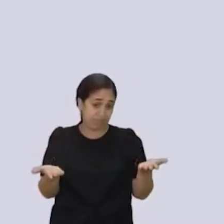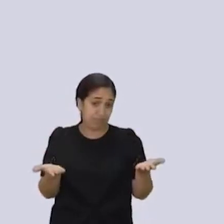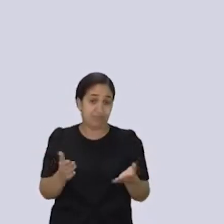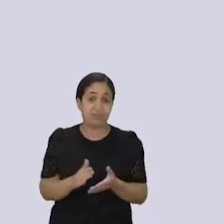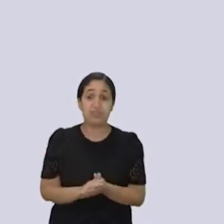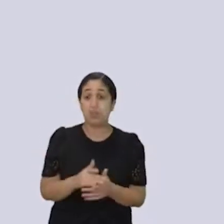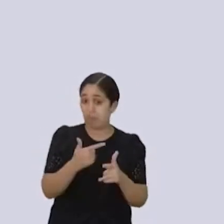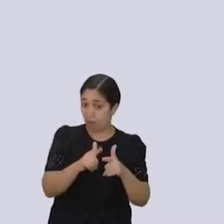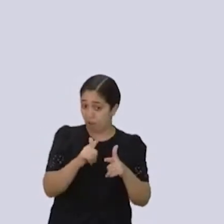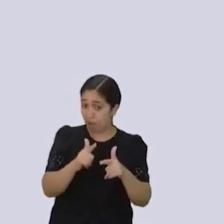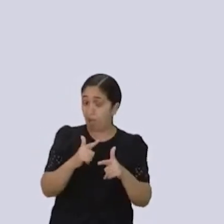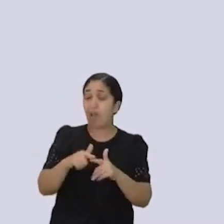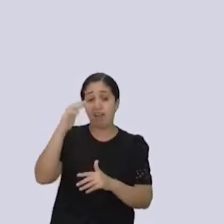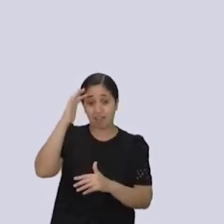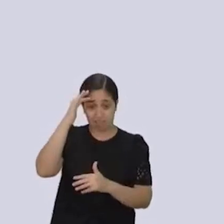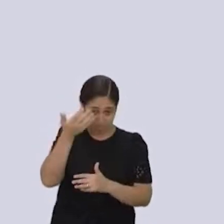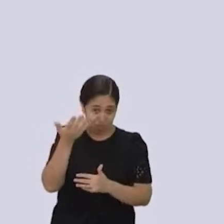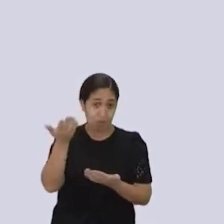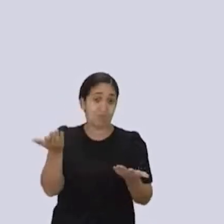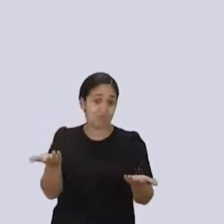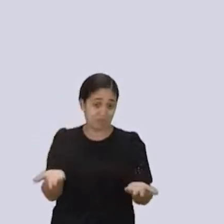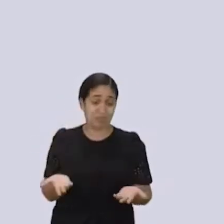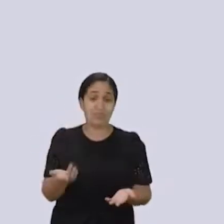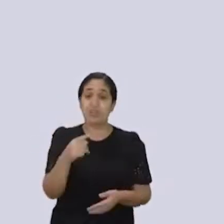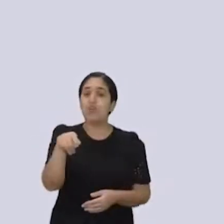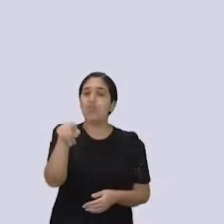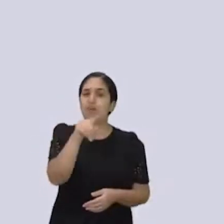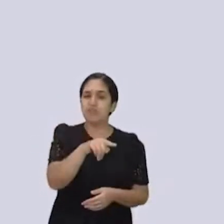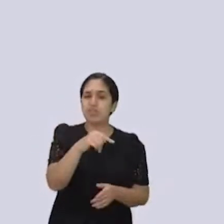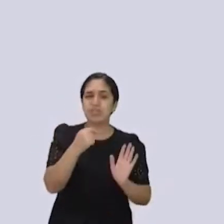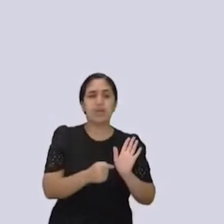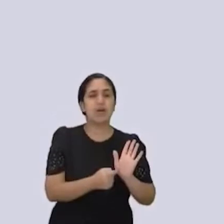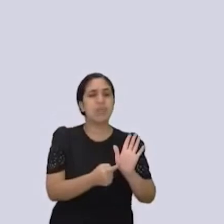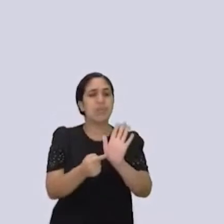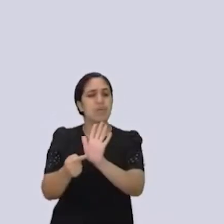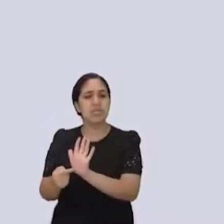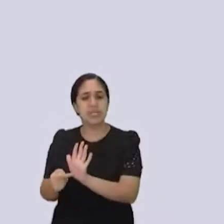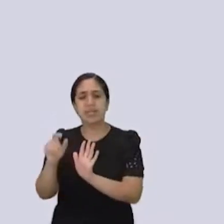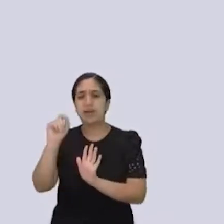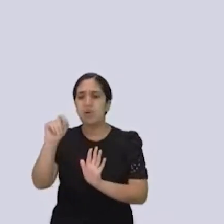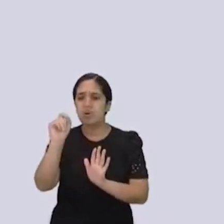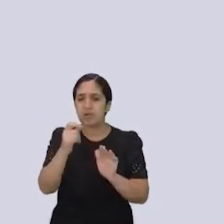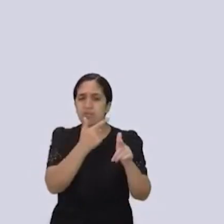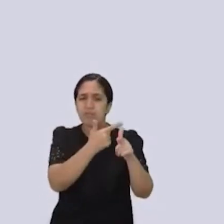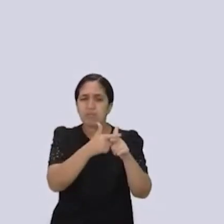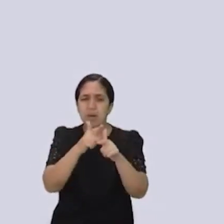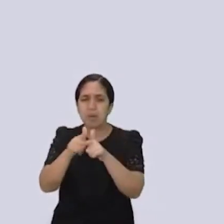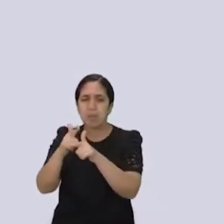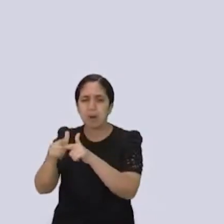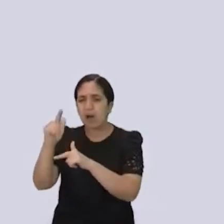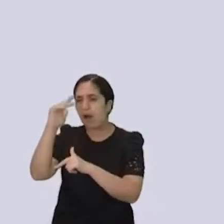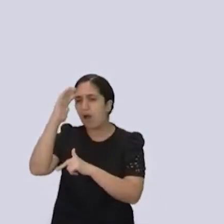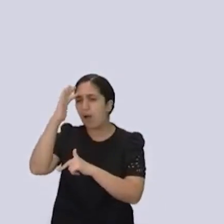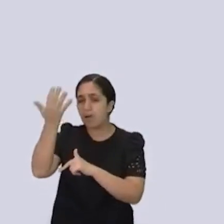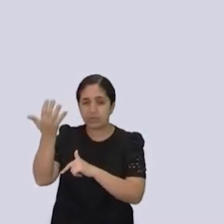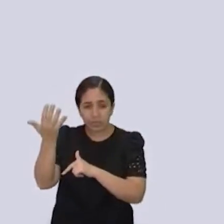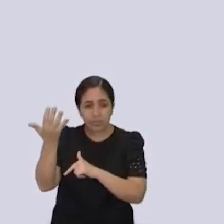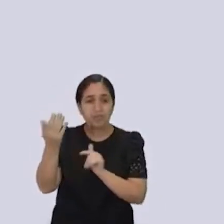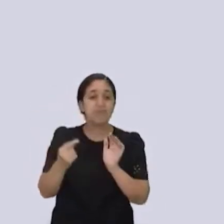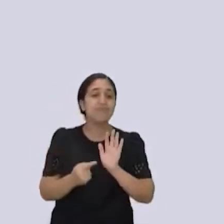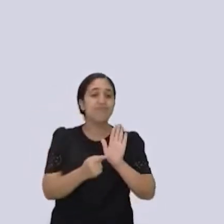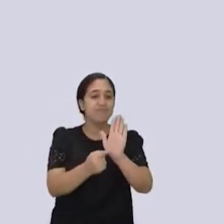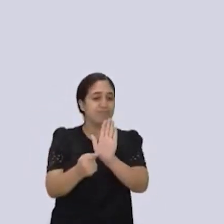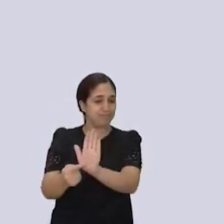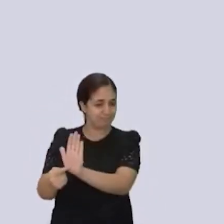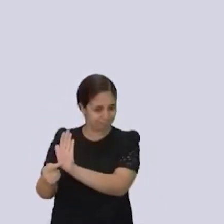gente resolve problemas, tá certo? E aí vocês vão apresentar soluções para os 3 itens que vocês